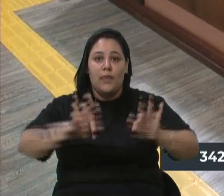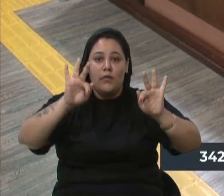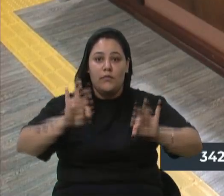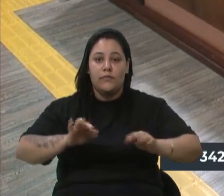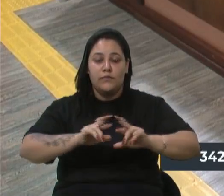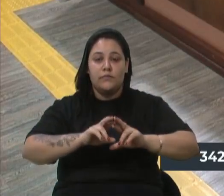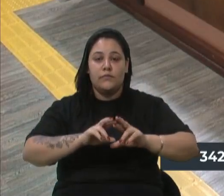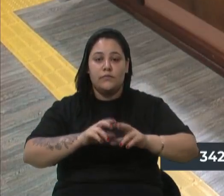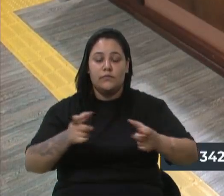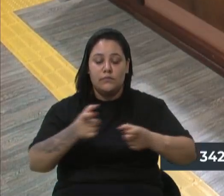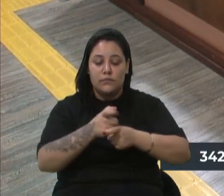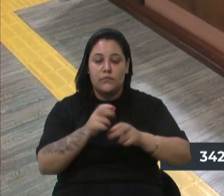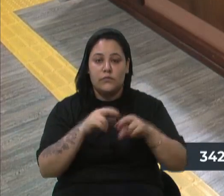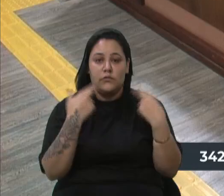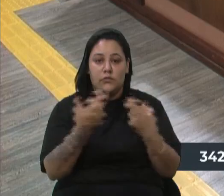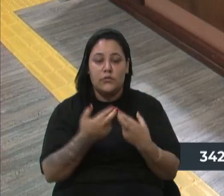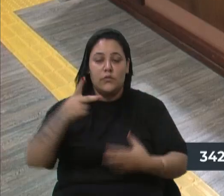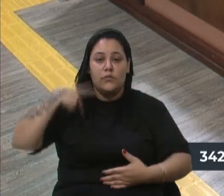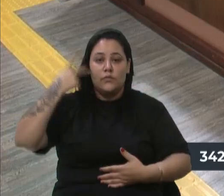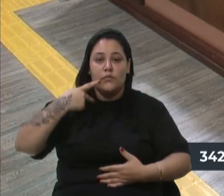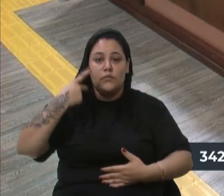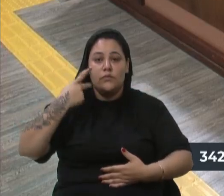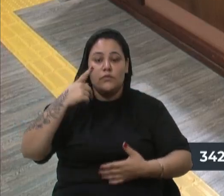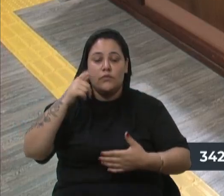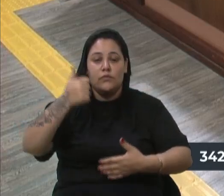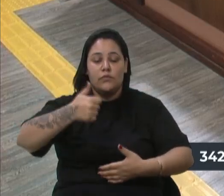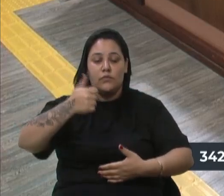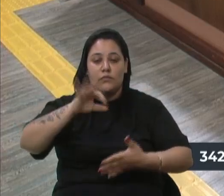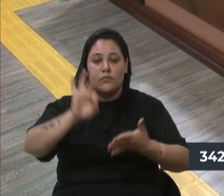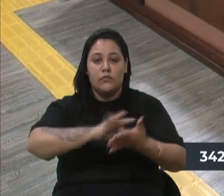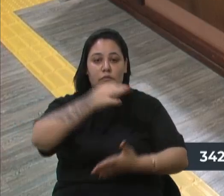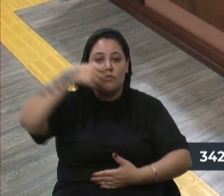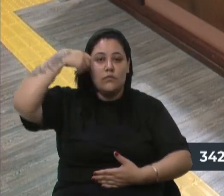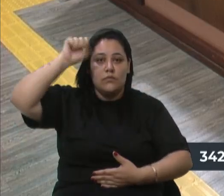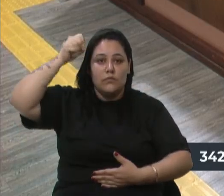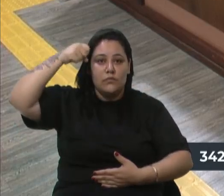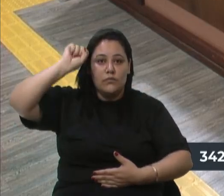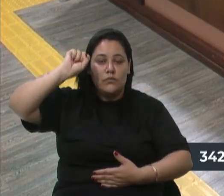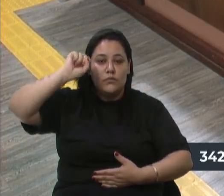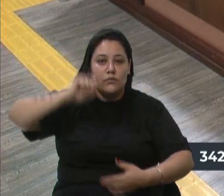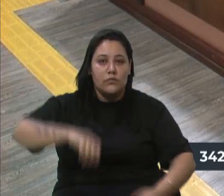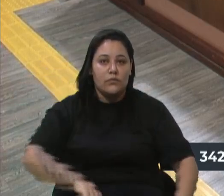expediente, passemos ao pequeno expediente. Primeiro vereador inscrito, Clóvis de Oliveira Xuxa.